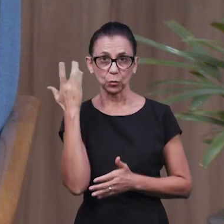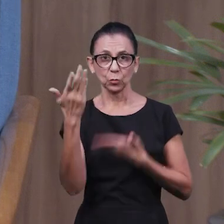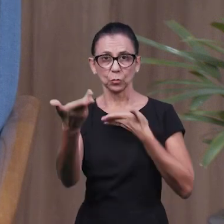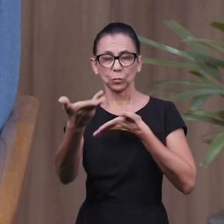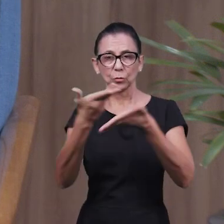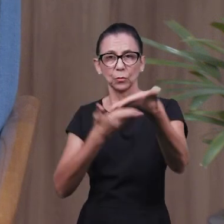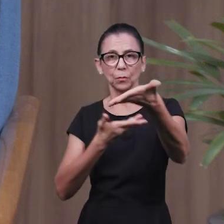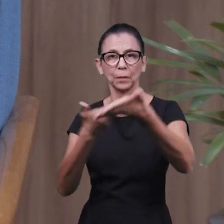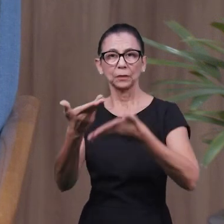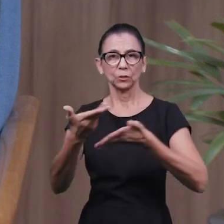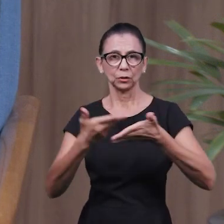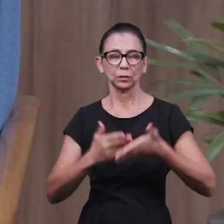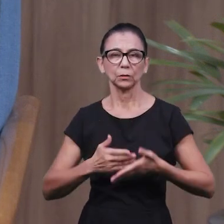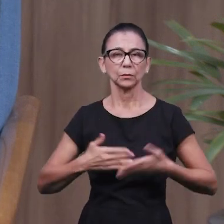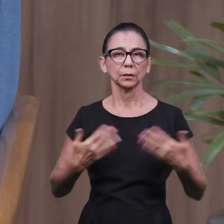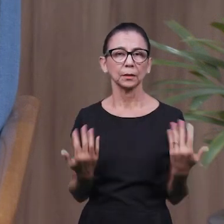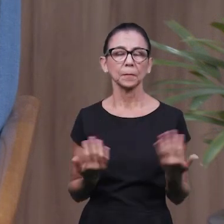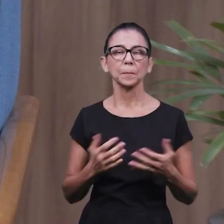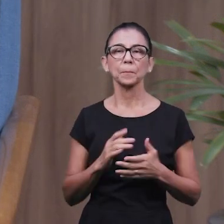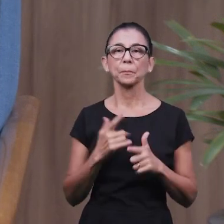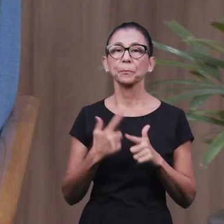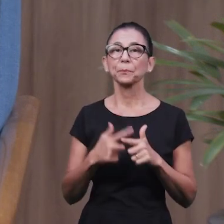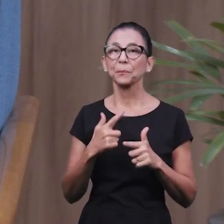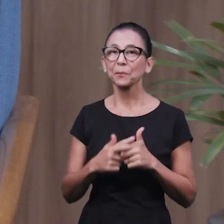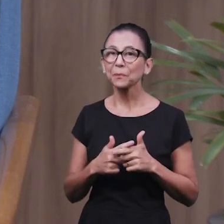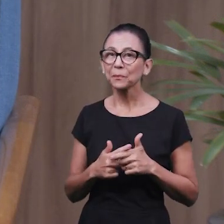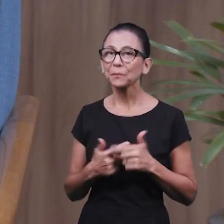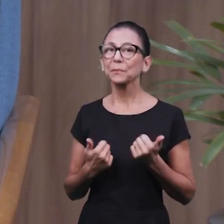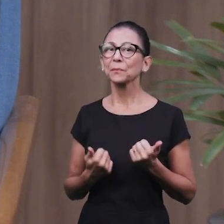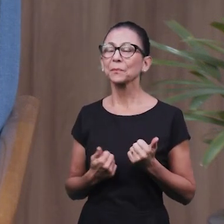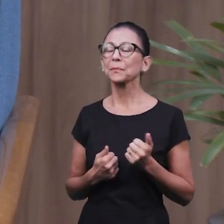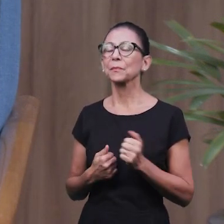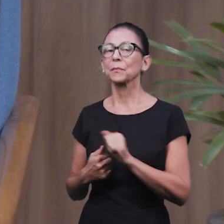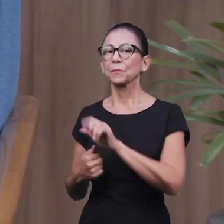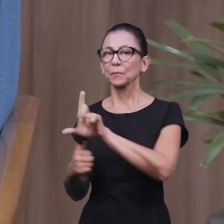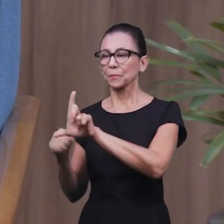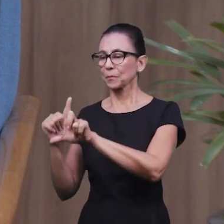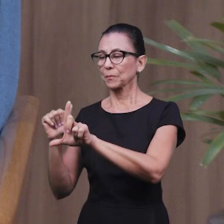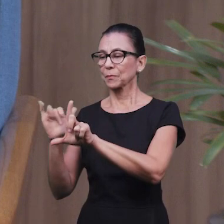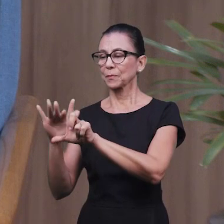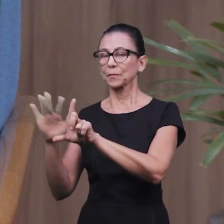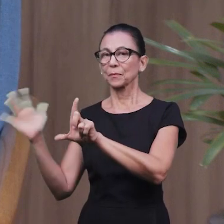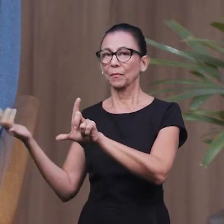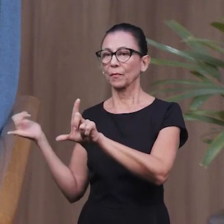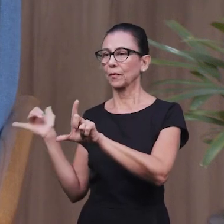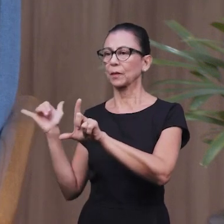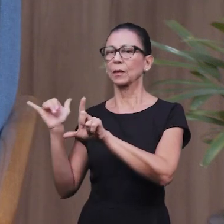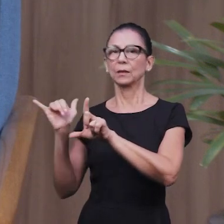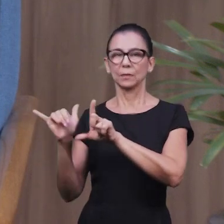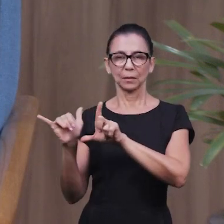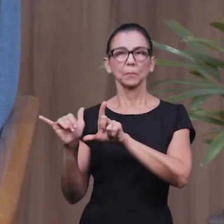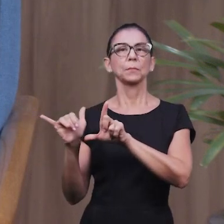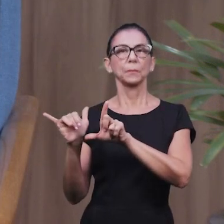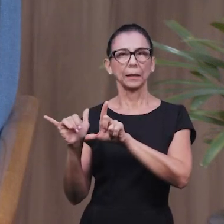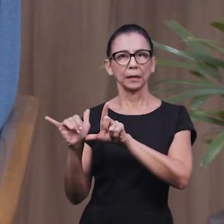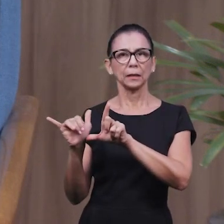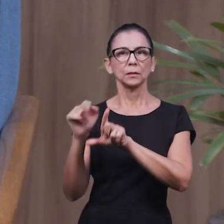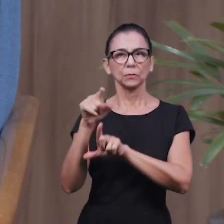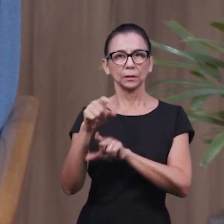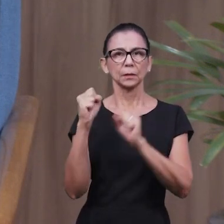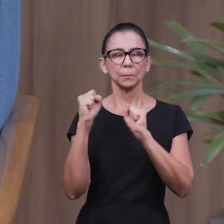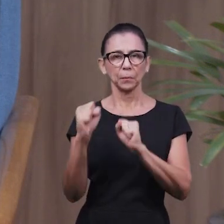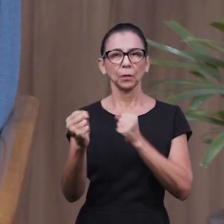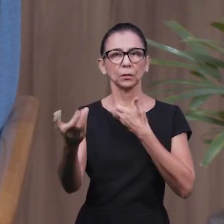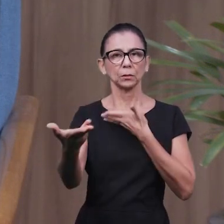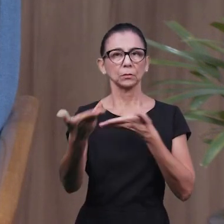apontaram a câmera do seu celular para esse QR Code que está aparecendo aí na tela. Se você quiser, você também pode participar e você, ao